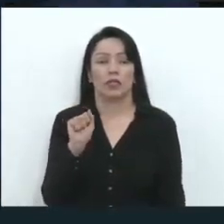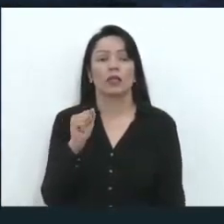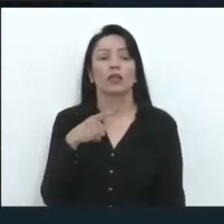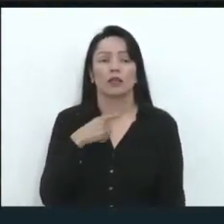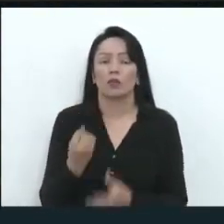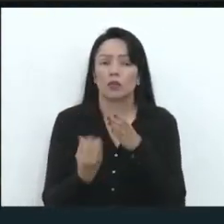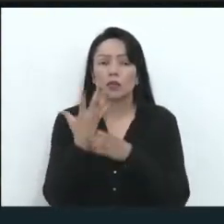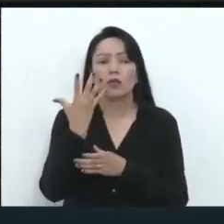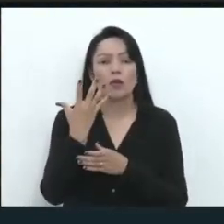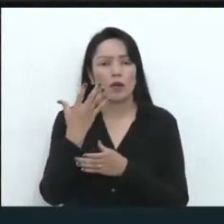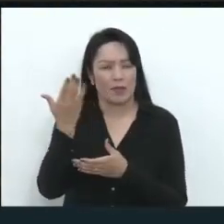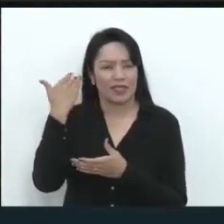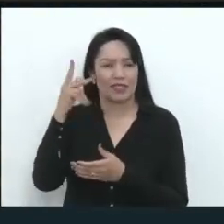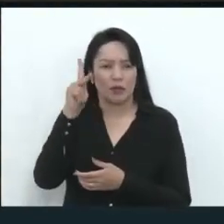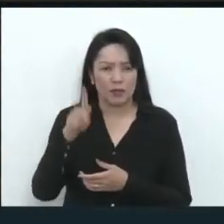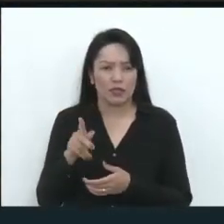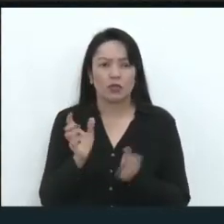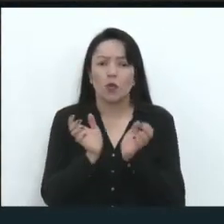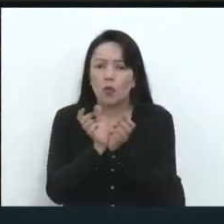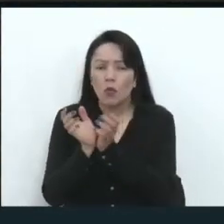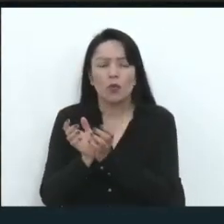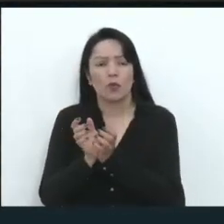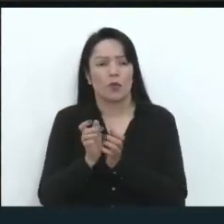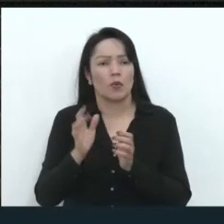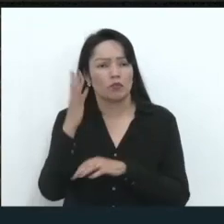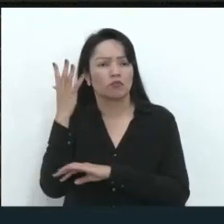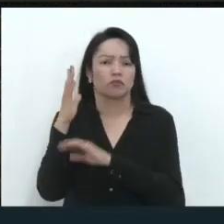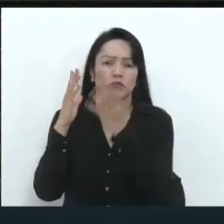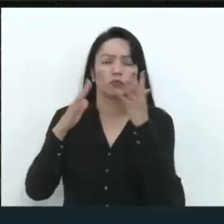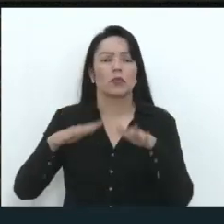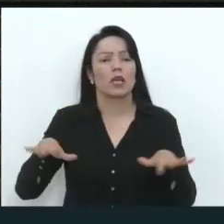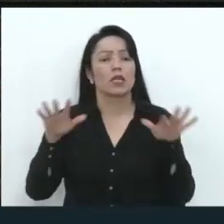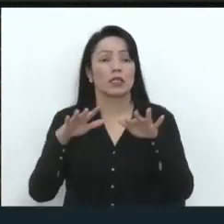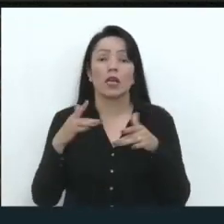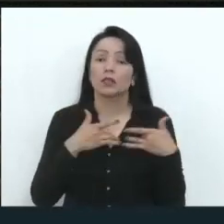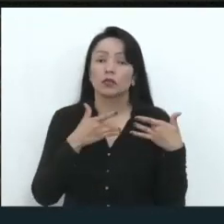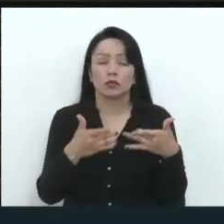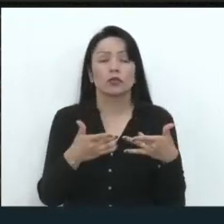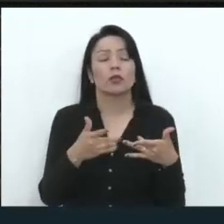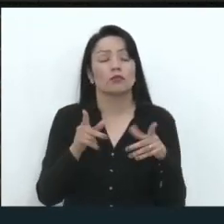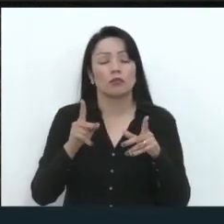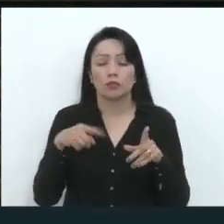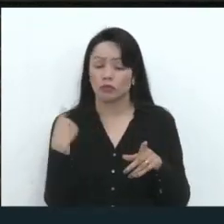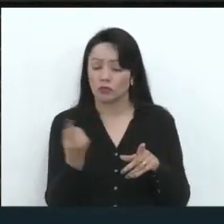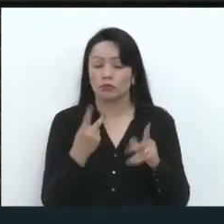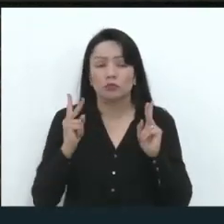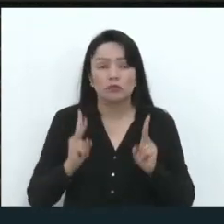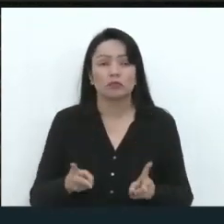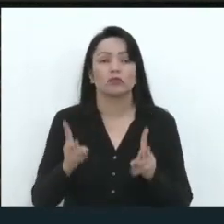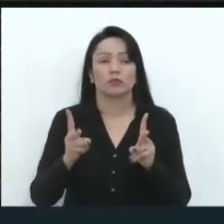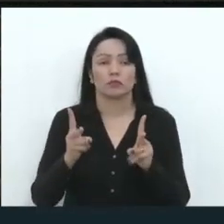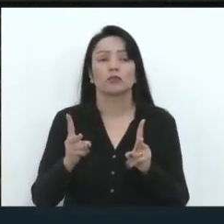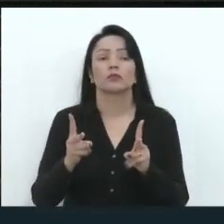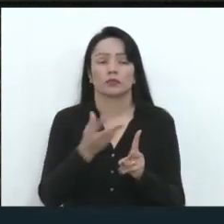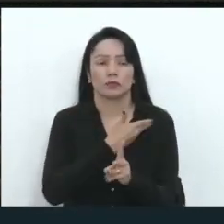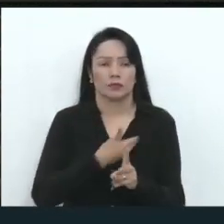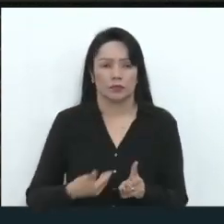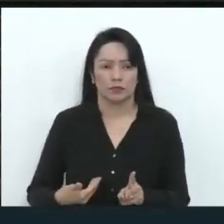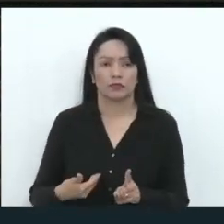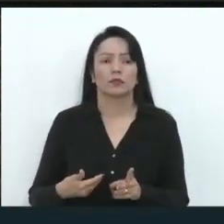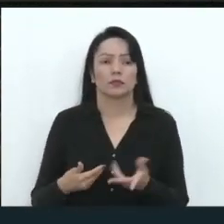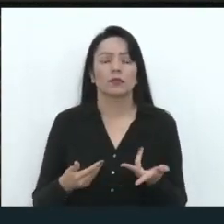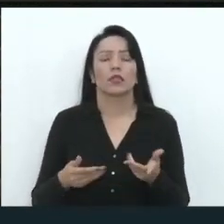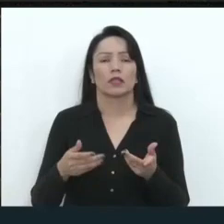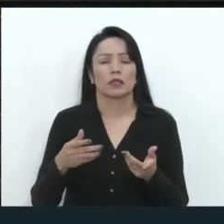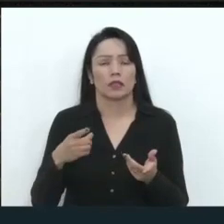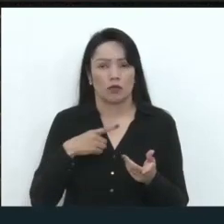quando presidente da Comissão do Meio Ambiente, essa iniciativa, e nós temos mantido a tradição de sempre ser um evento de referência